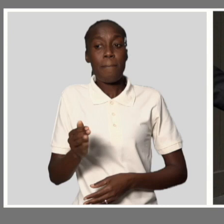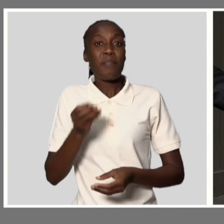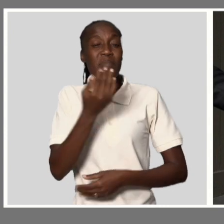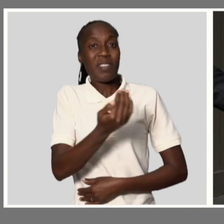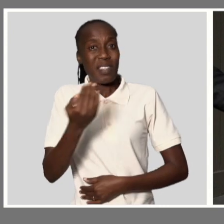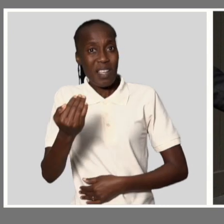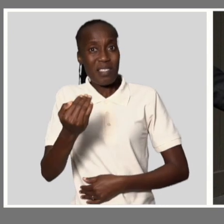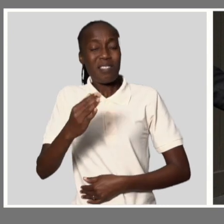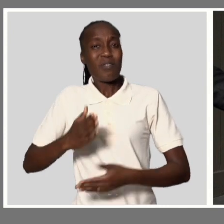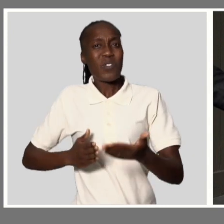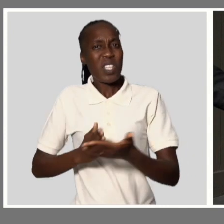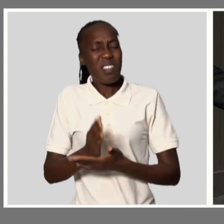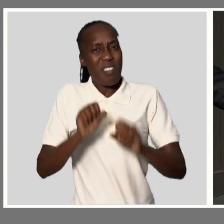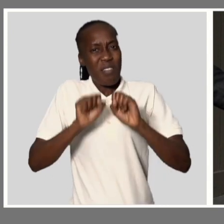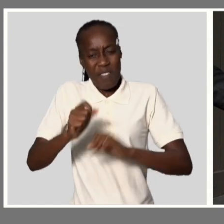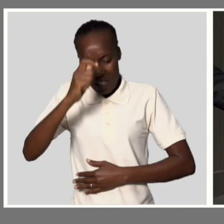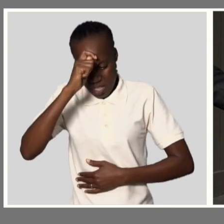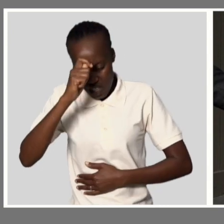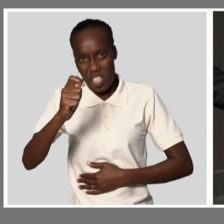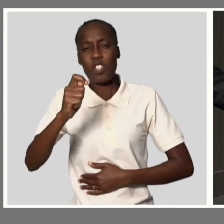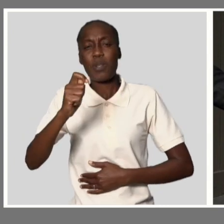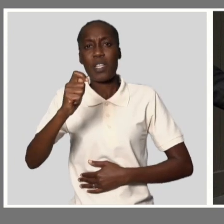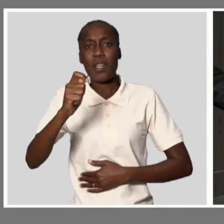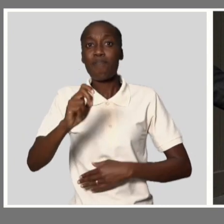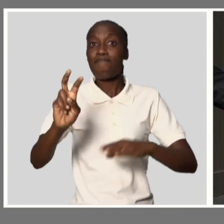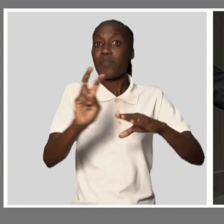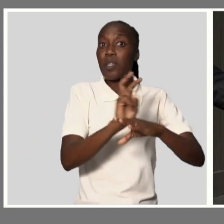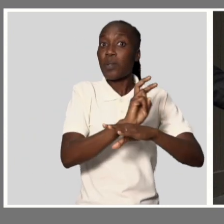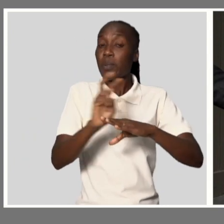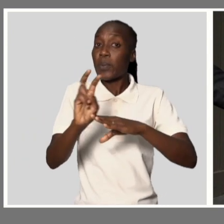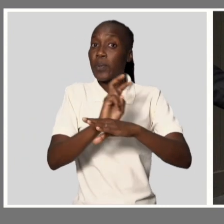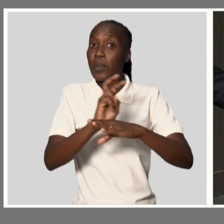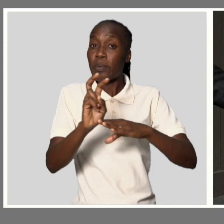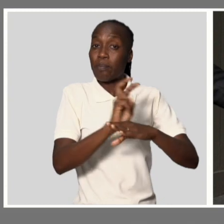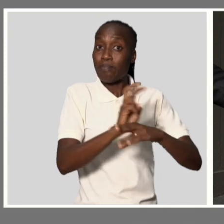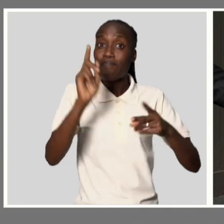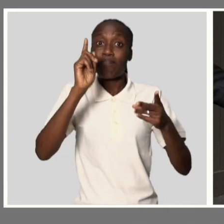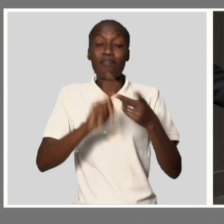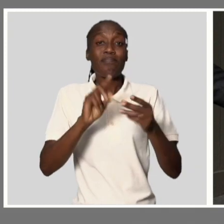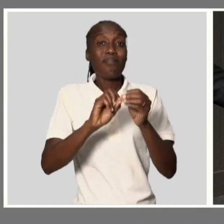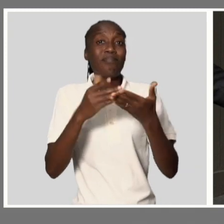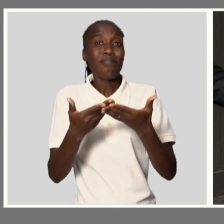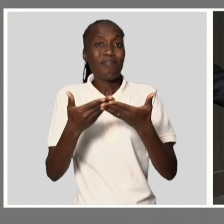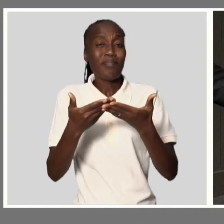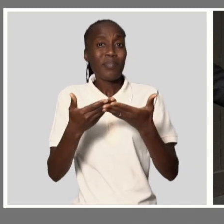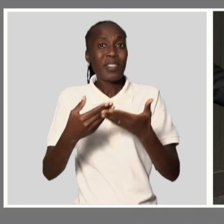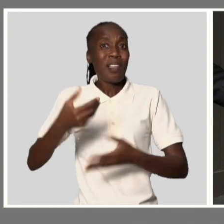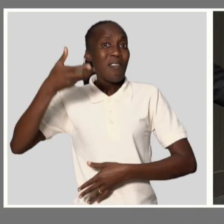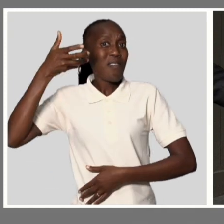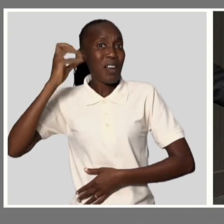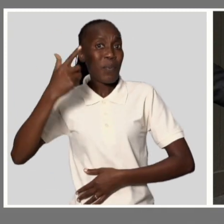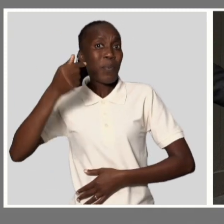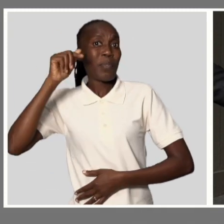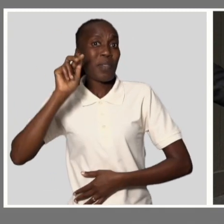para que os direitos da criança em Moçambique sejam efetivamente realizados. Na monitoria das mídias que nós fazemos, nós